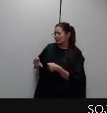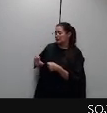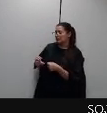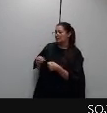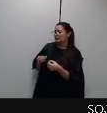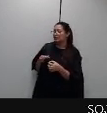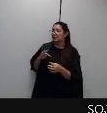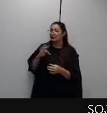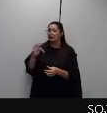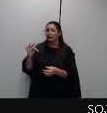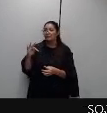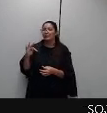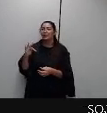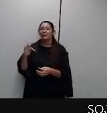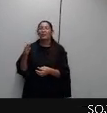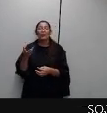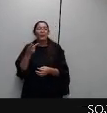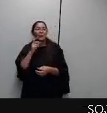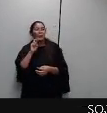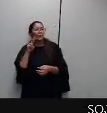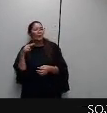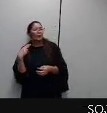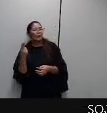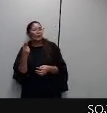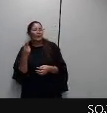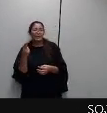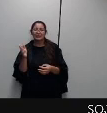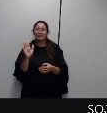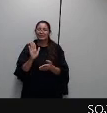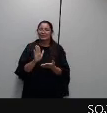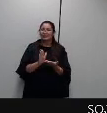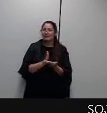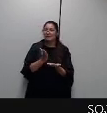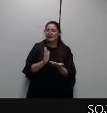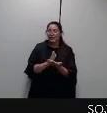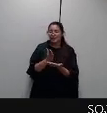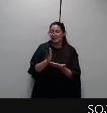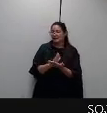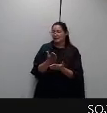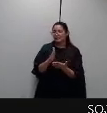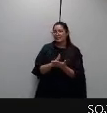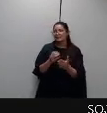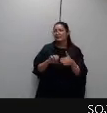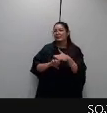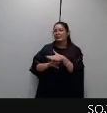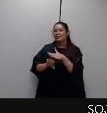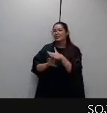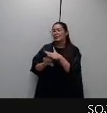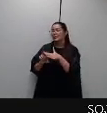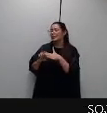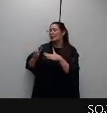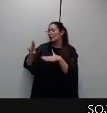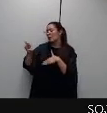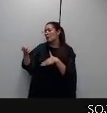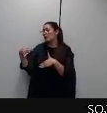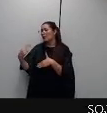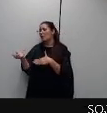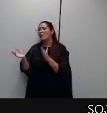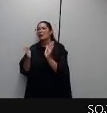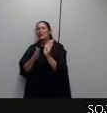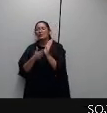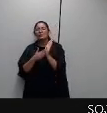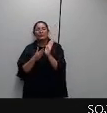habilitação em falência recuperação judicial concordata inventário um arame